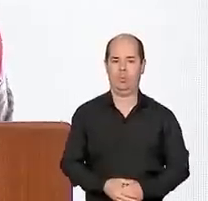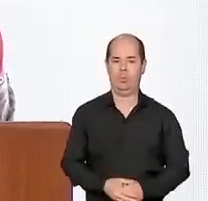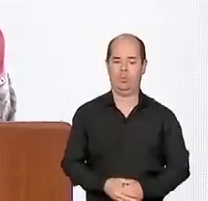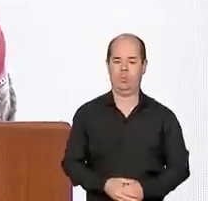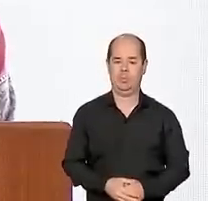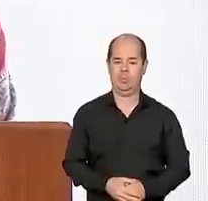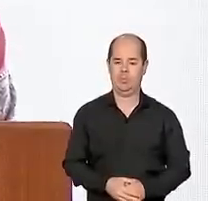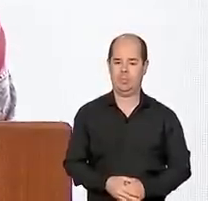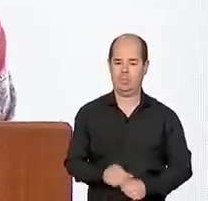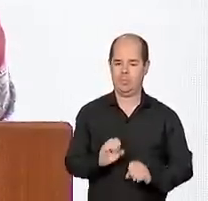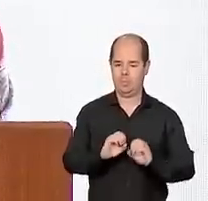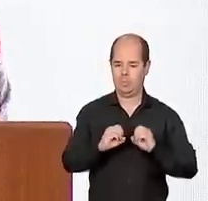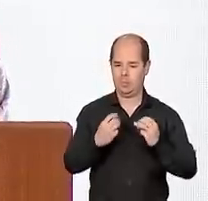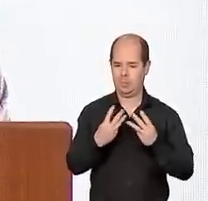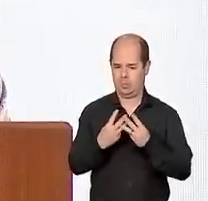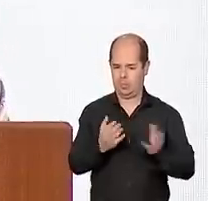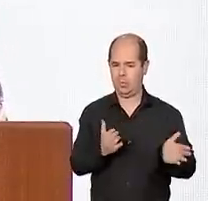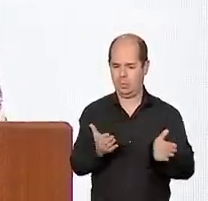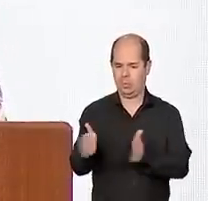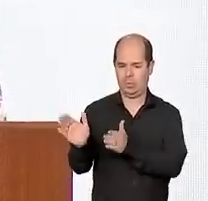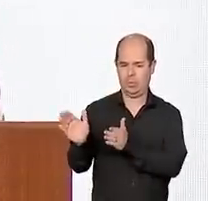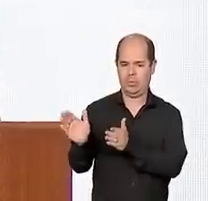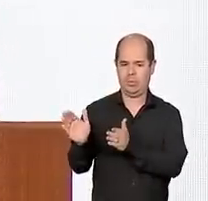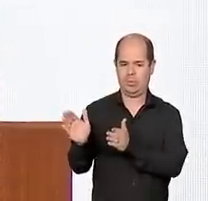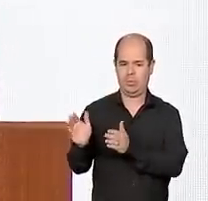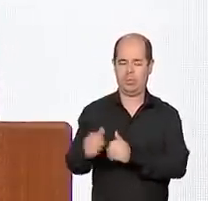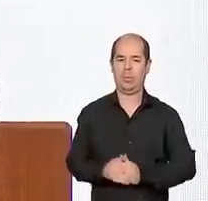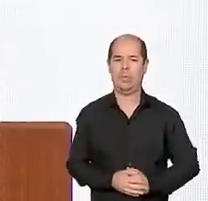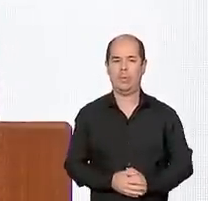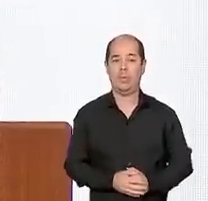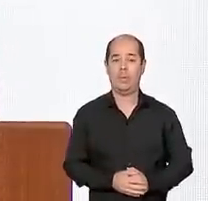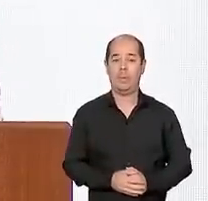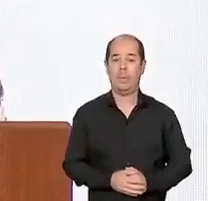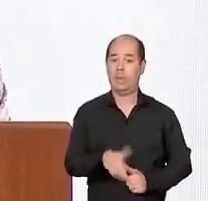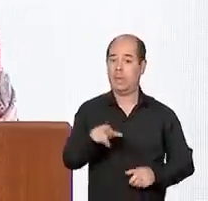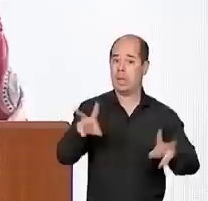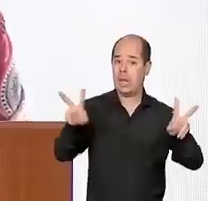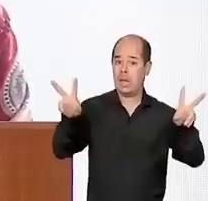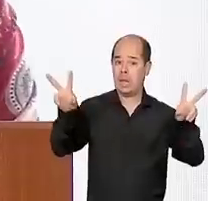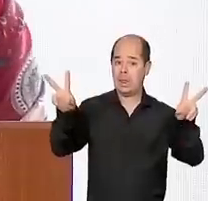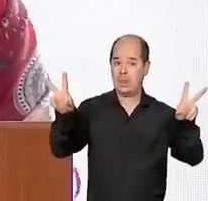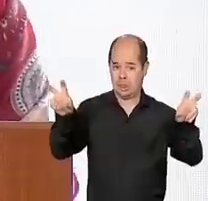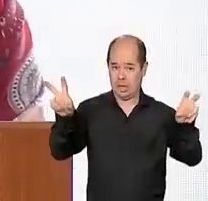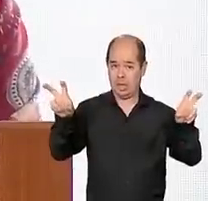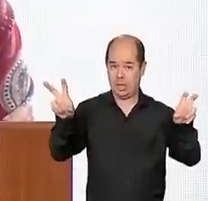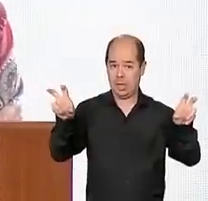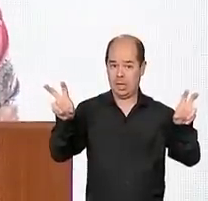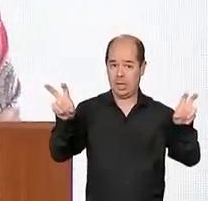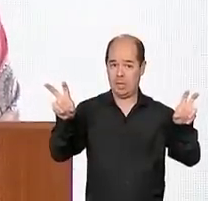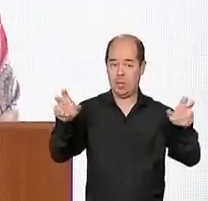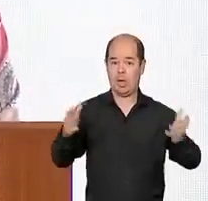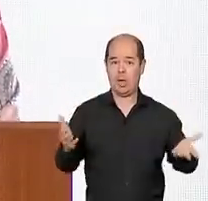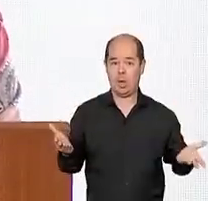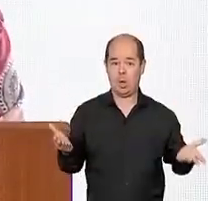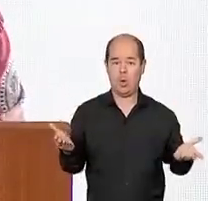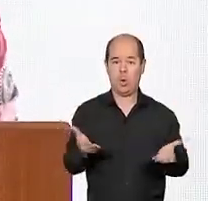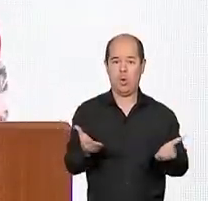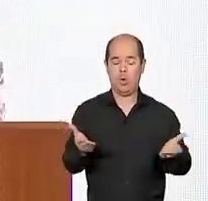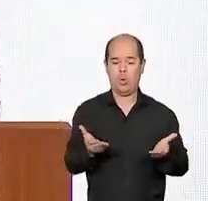Pode passar, por favor? Eu quero destacar que esse tema é hoje um tema do